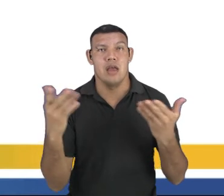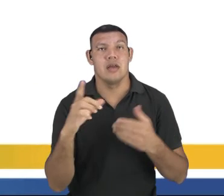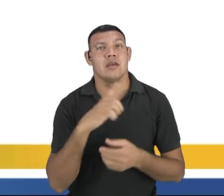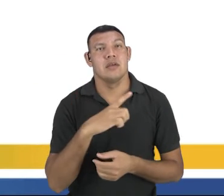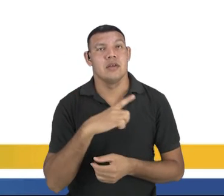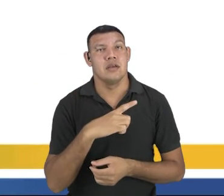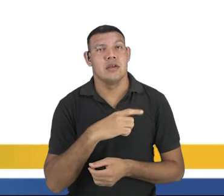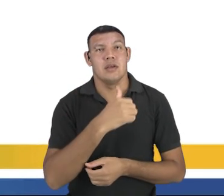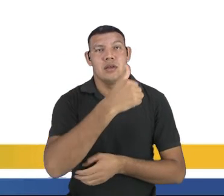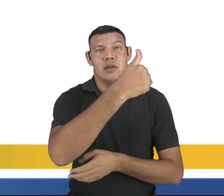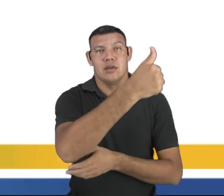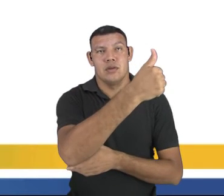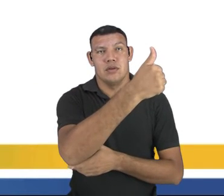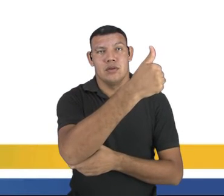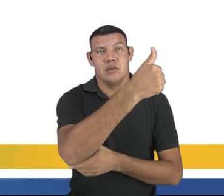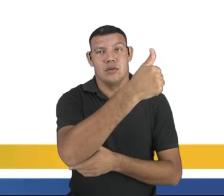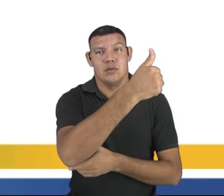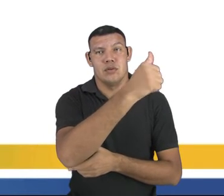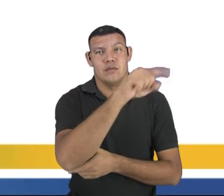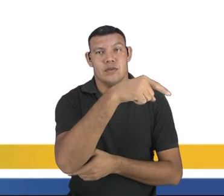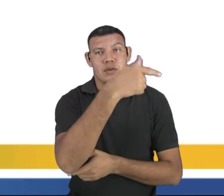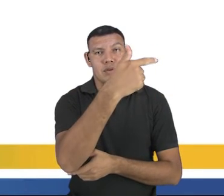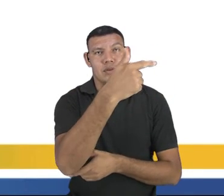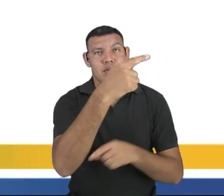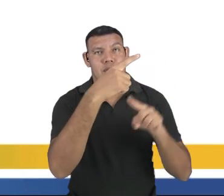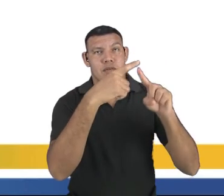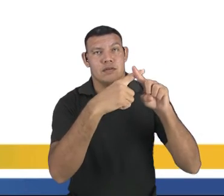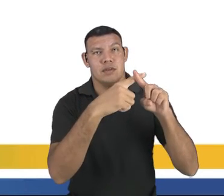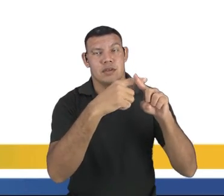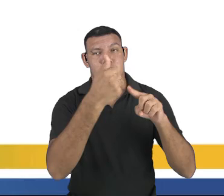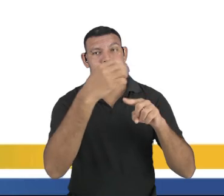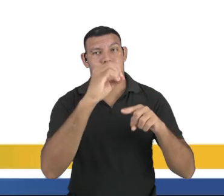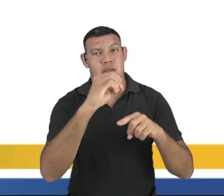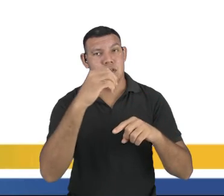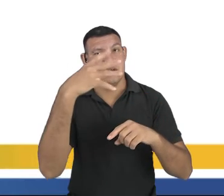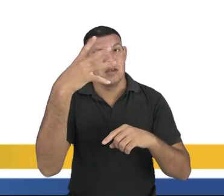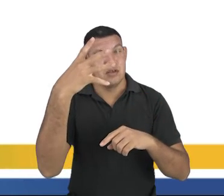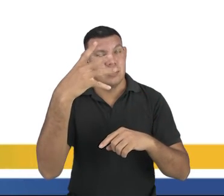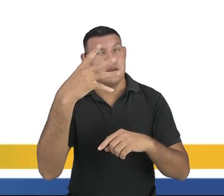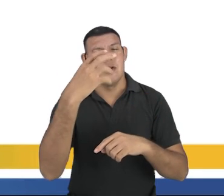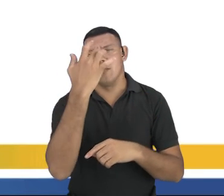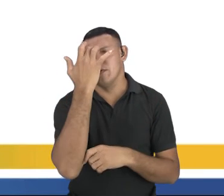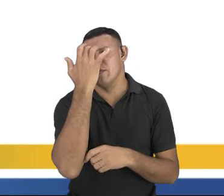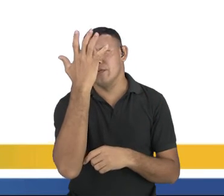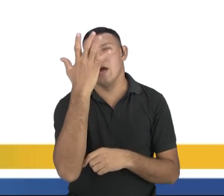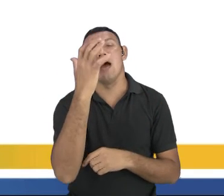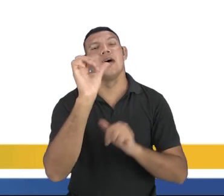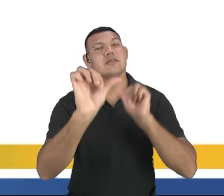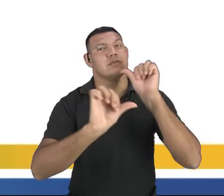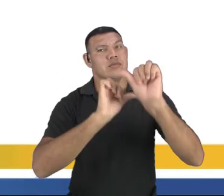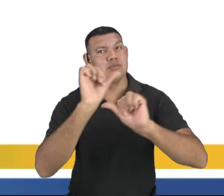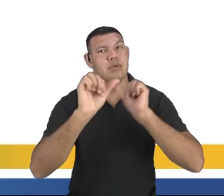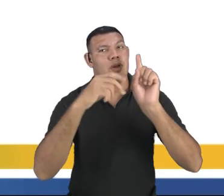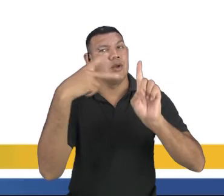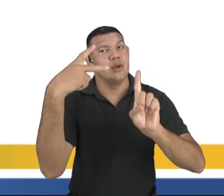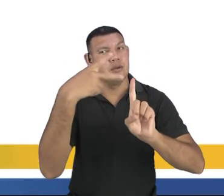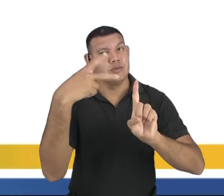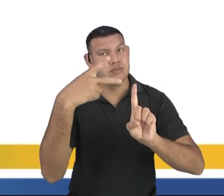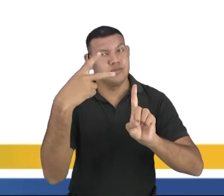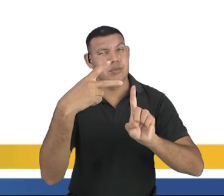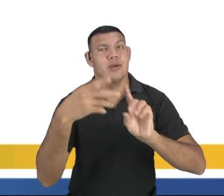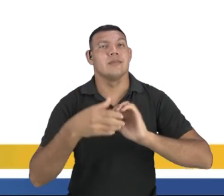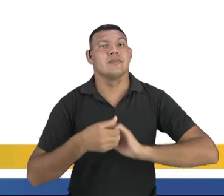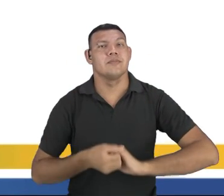uma multiplicação. E aí, para facilitar ainda mais a minha multiplicação, eu transformei esse número aqui também em